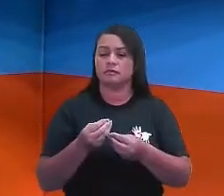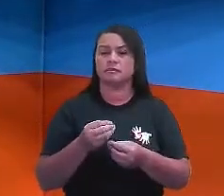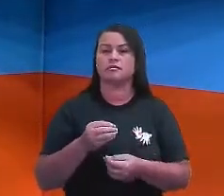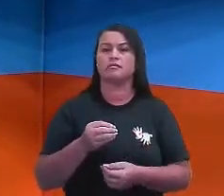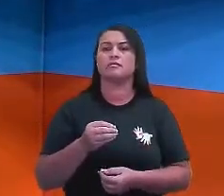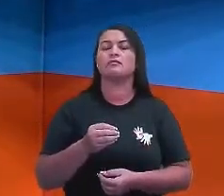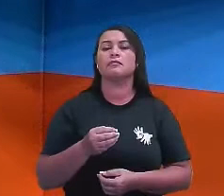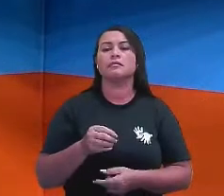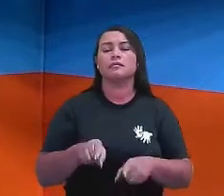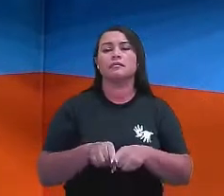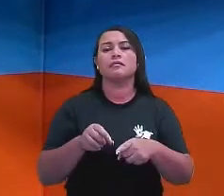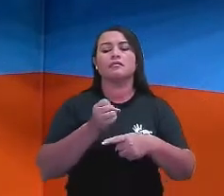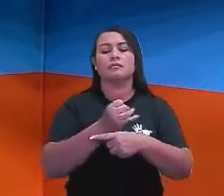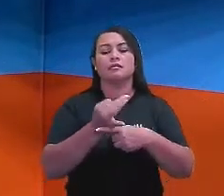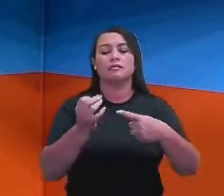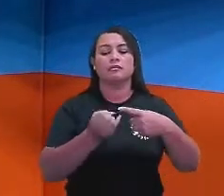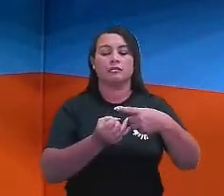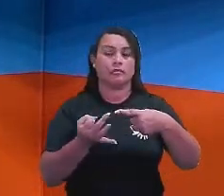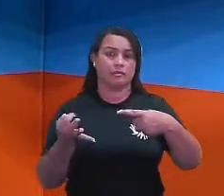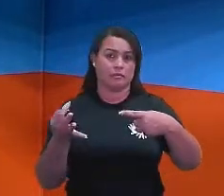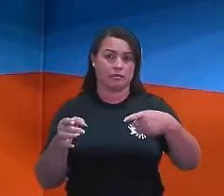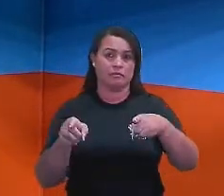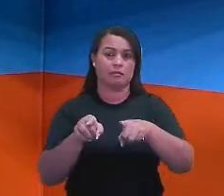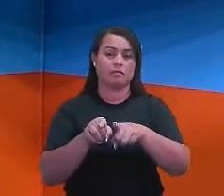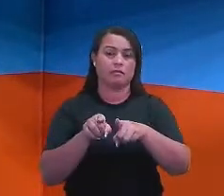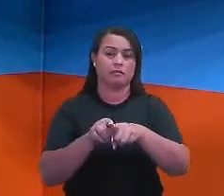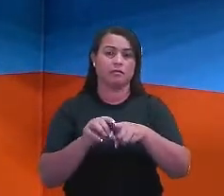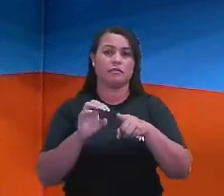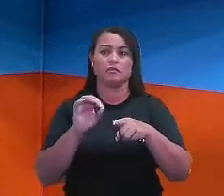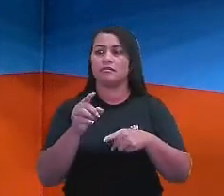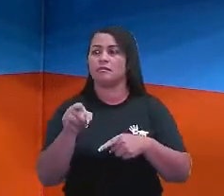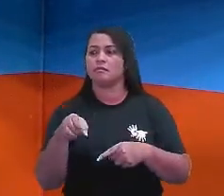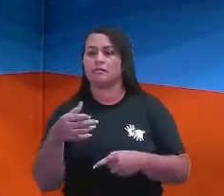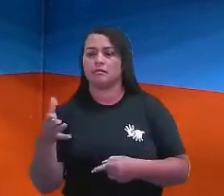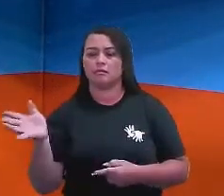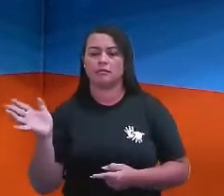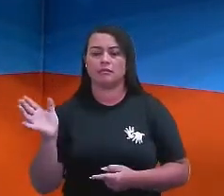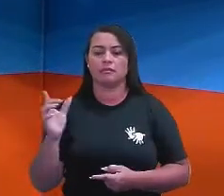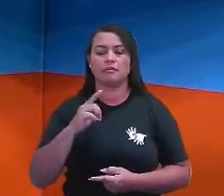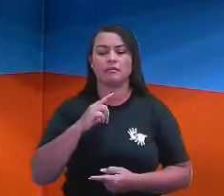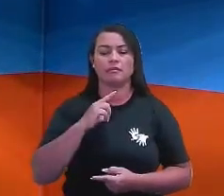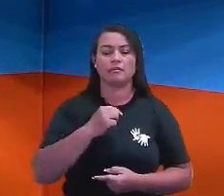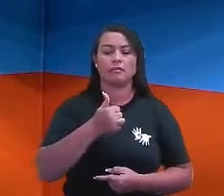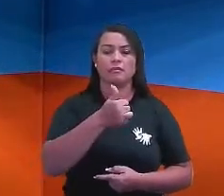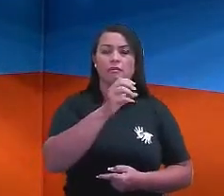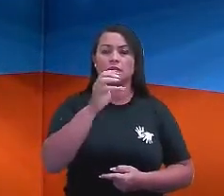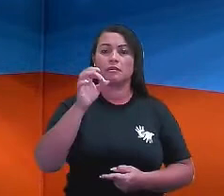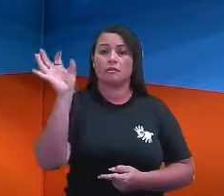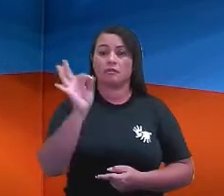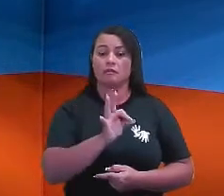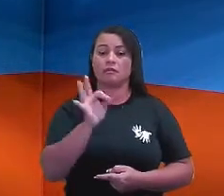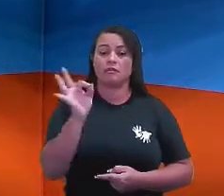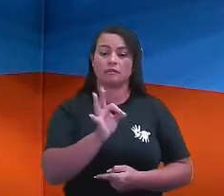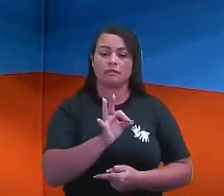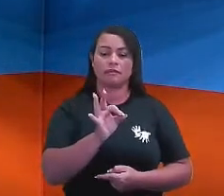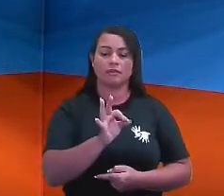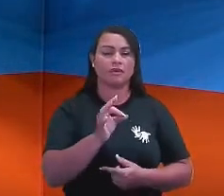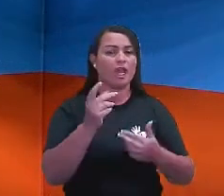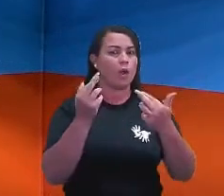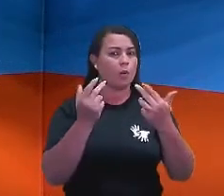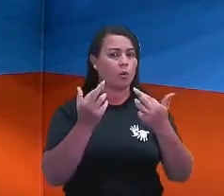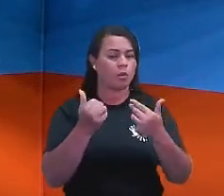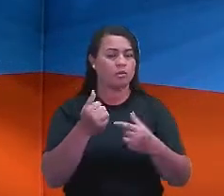fração e também na forma decimal. Então, lembrando aqui, ó, 100% é a mesma coisa de